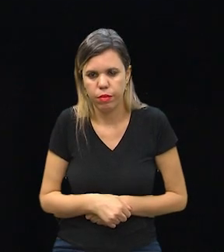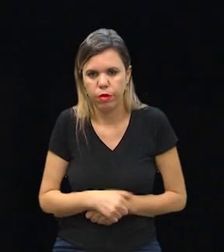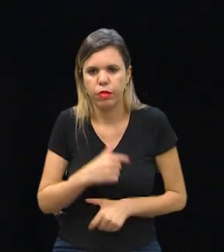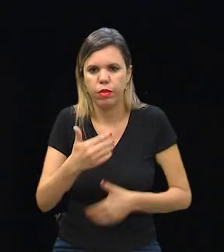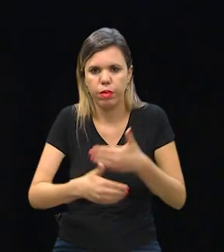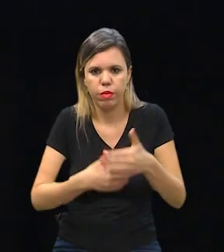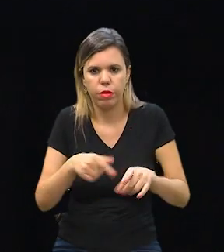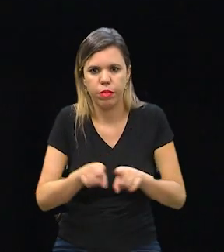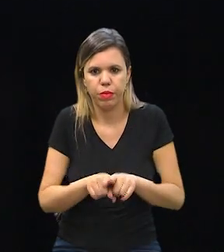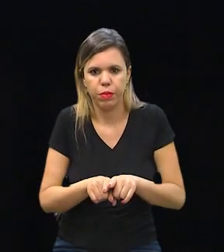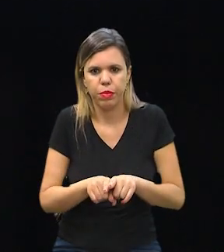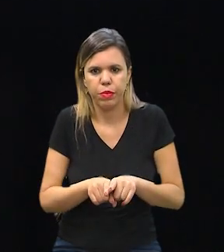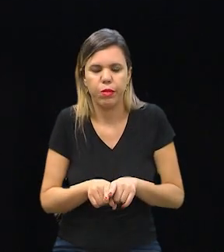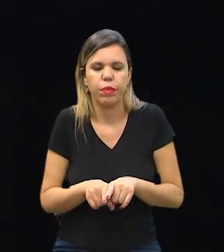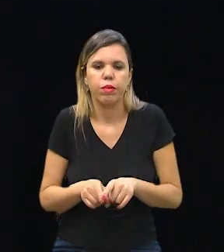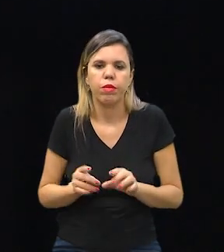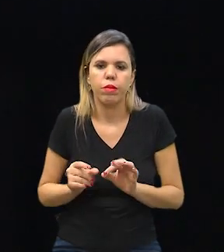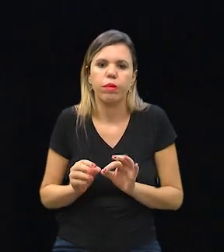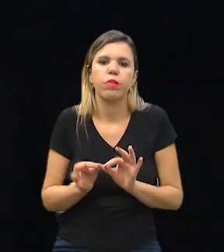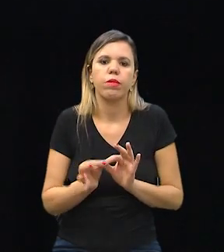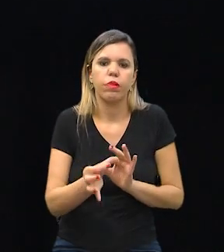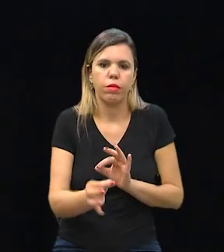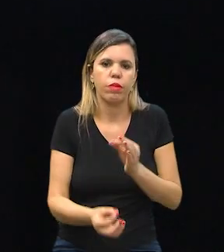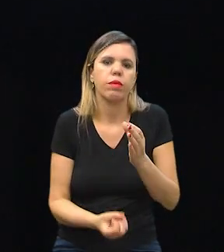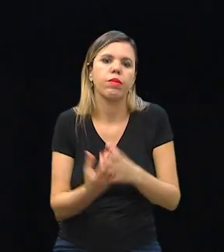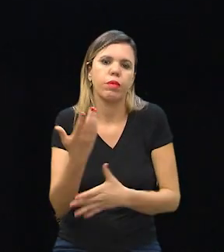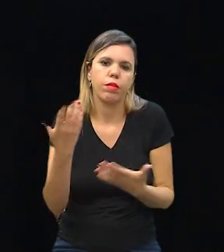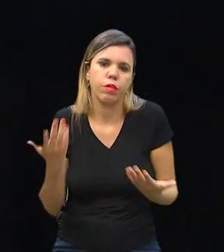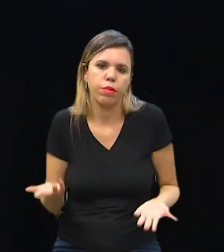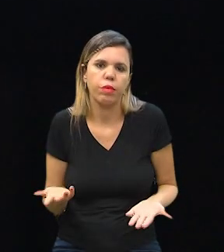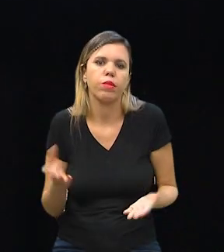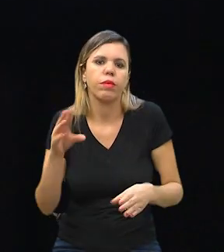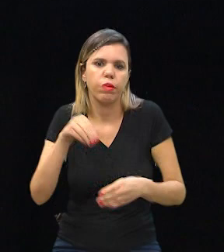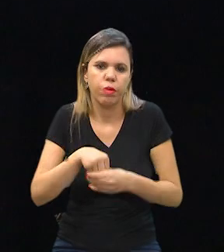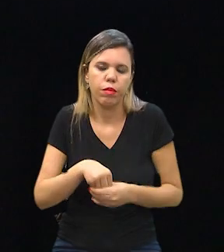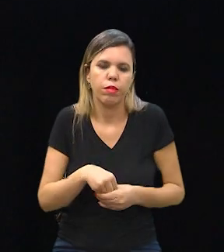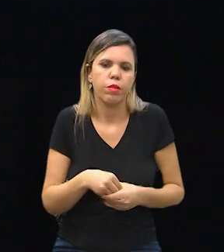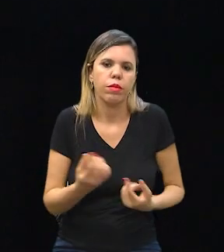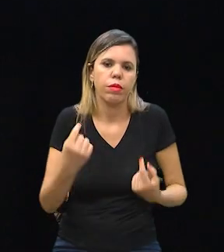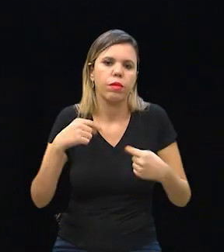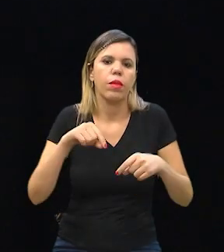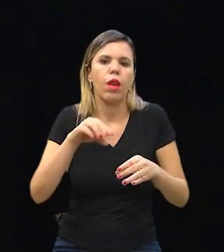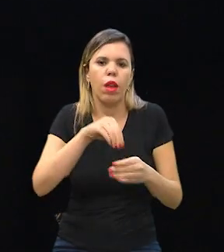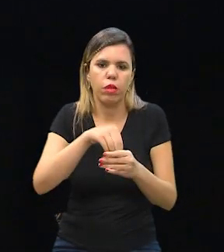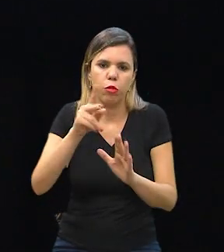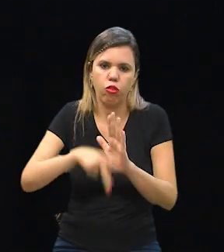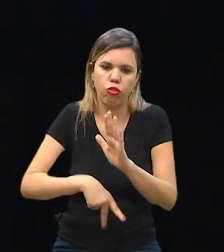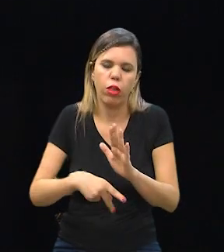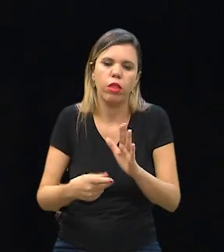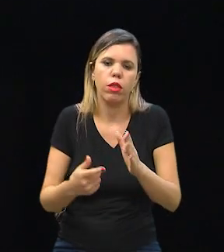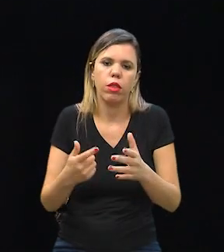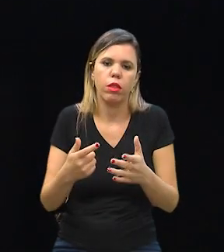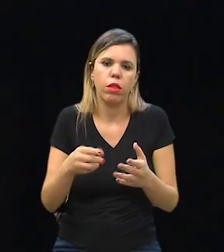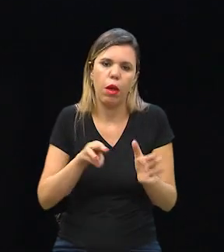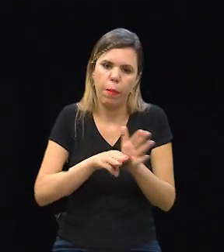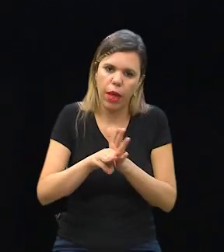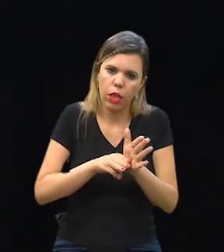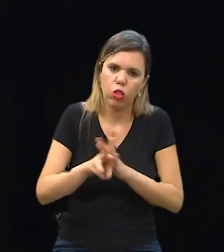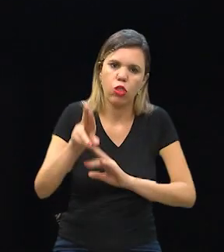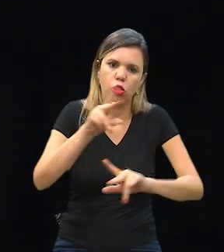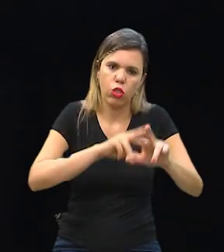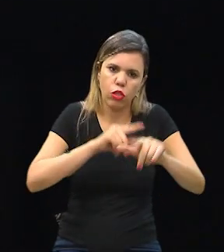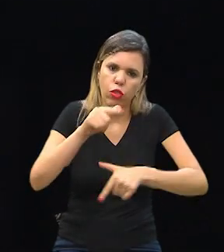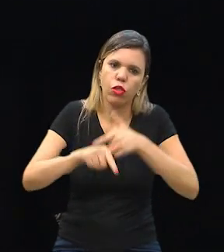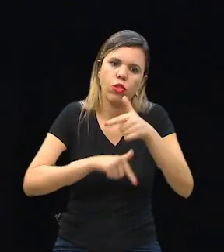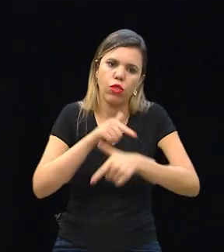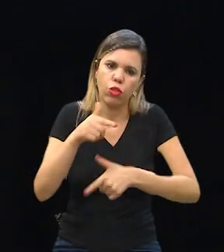pessoa. Então, é um processo que é um processo longo. Ele acontece ali dentro de cada um dos projetos, cada projeto